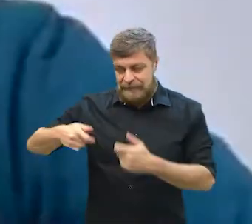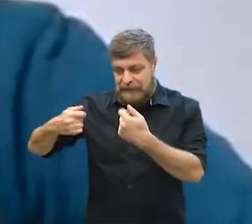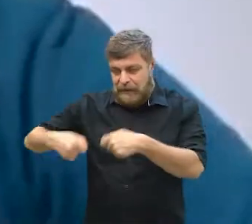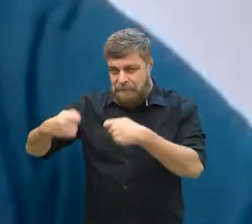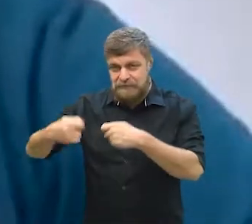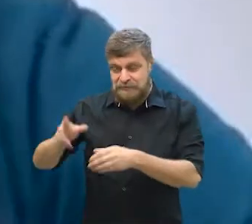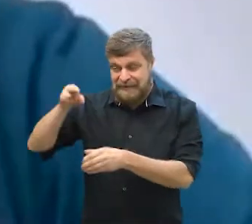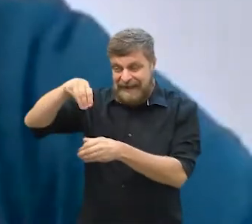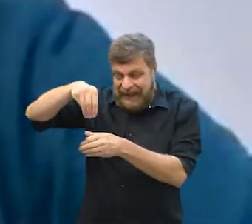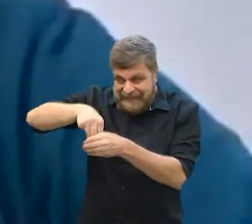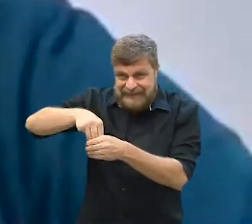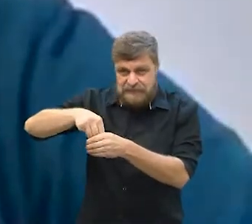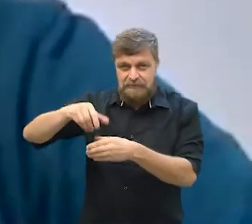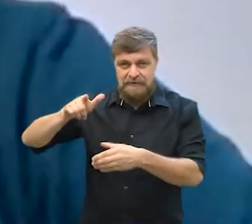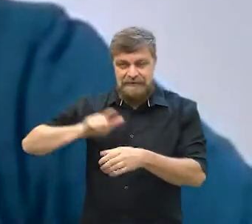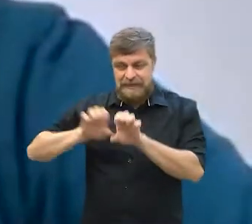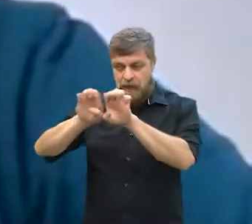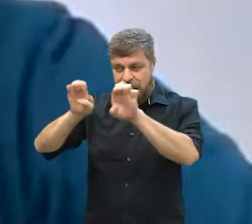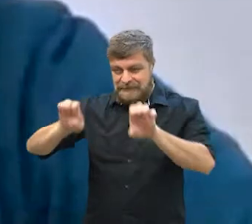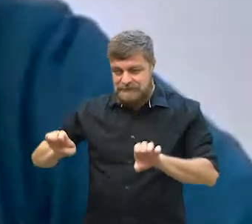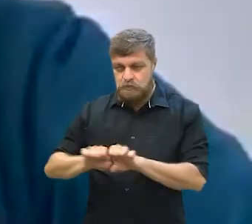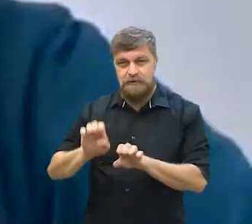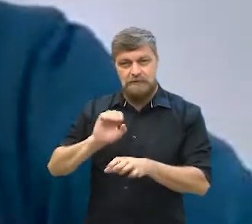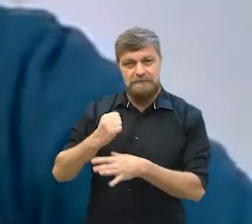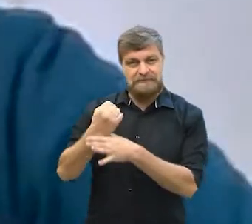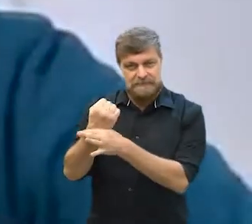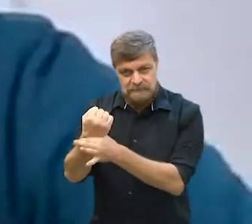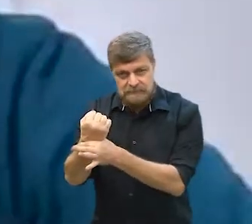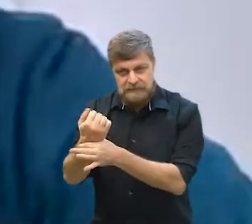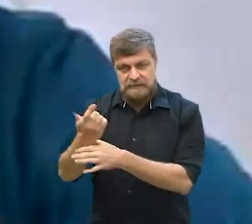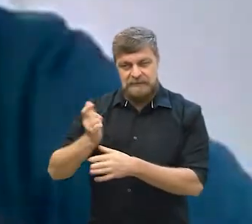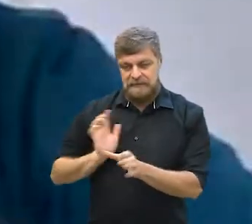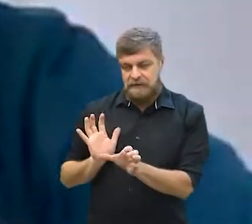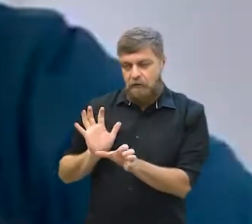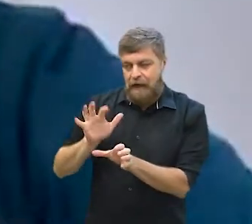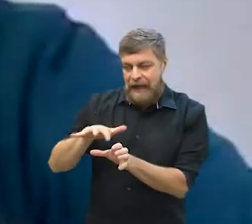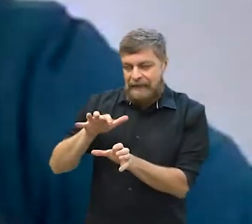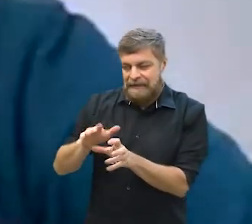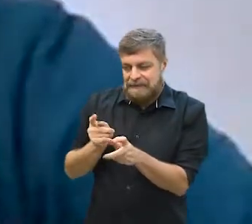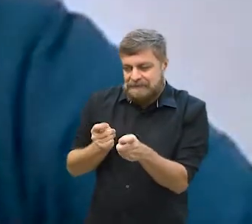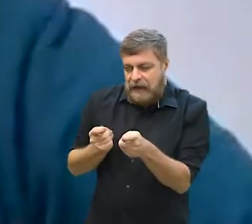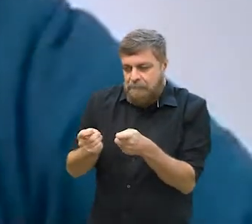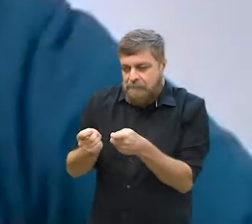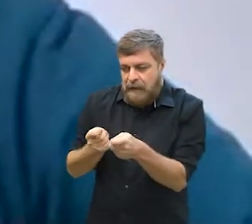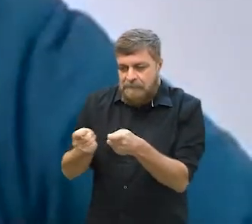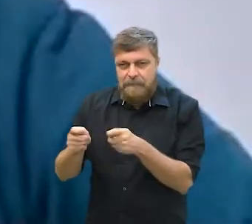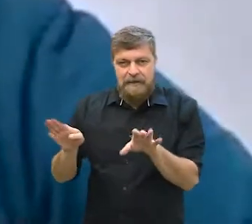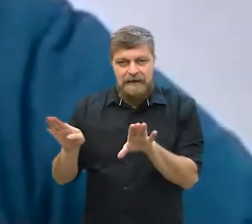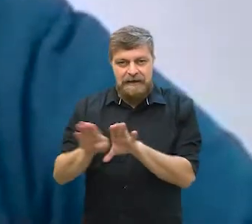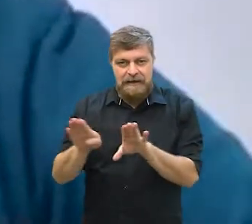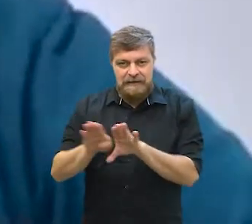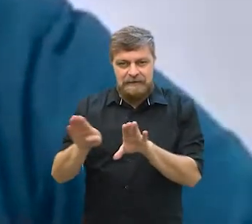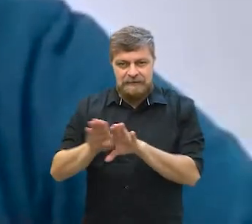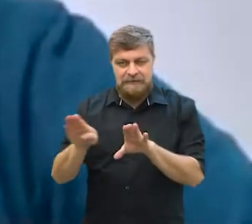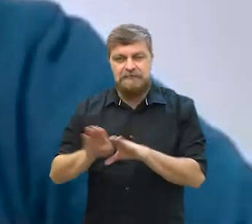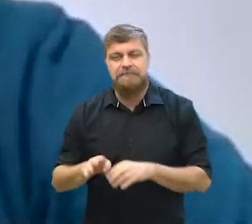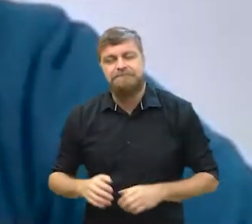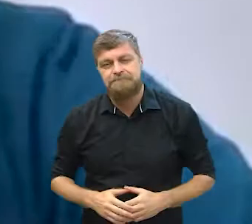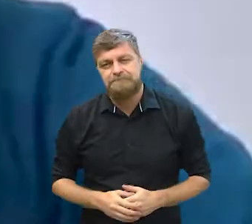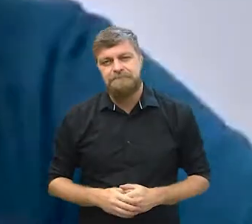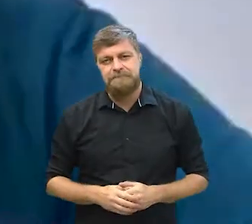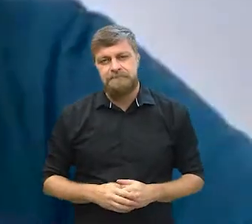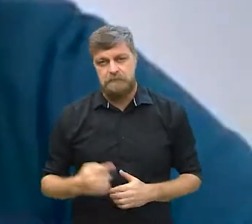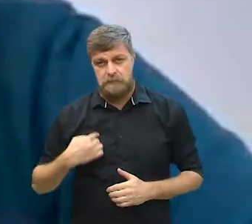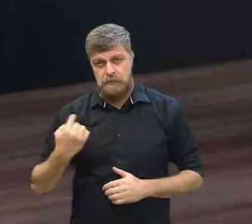dessa necessidade interna, né, de infraestrutura com segurança, com governança de dados, com alta